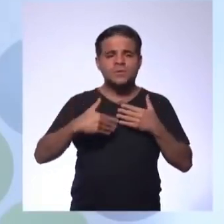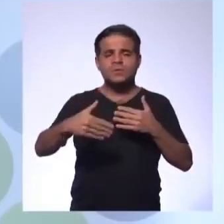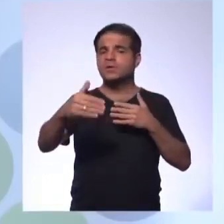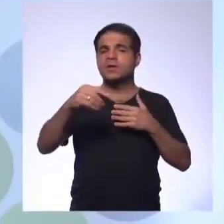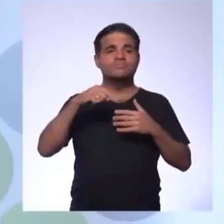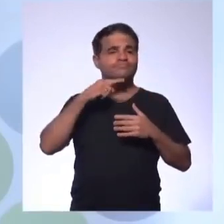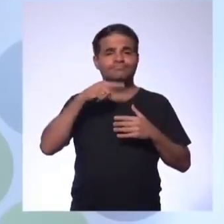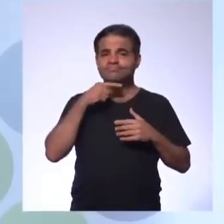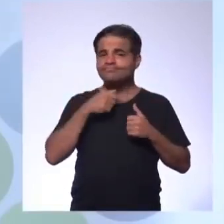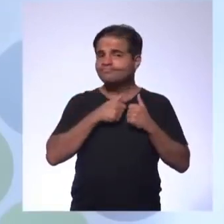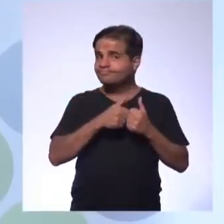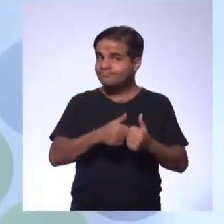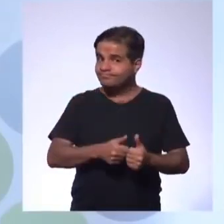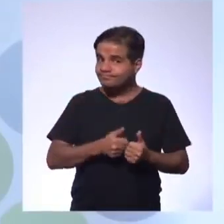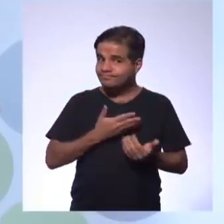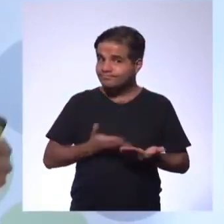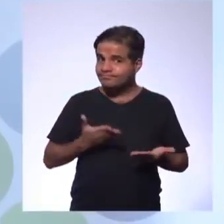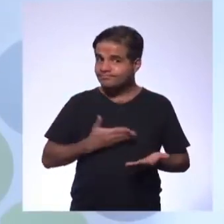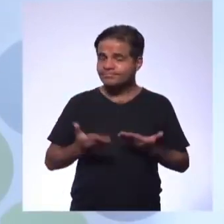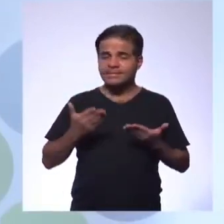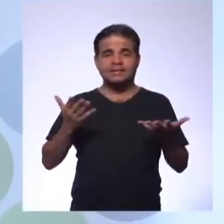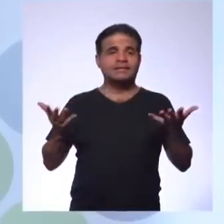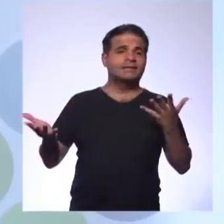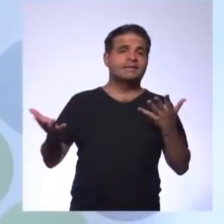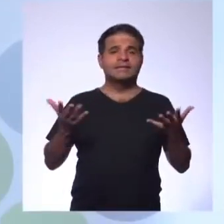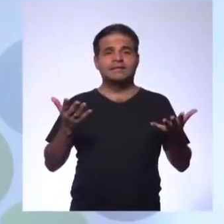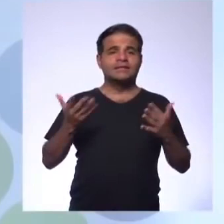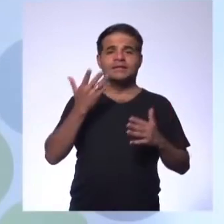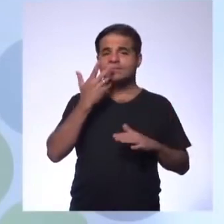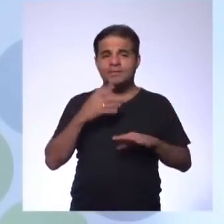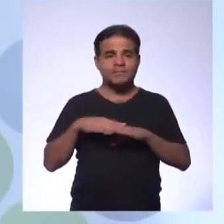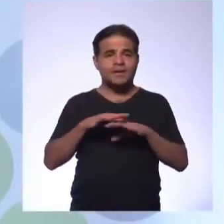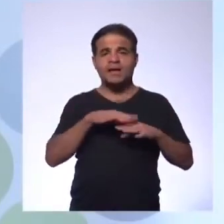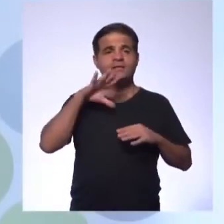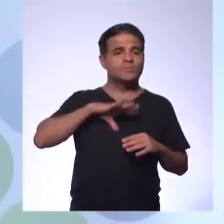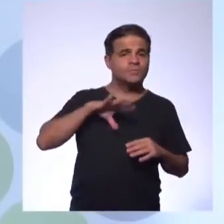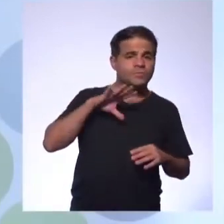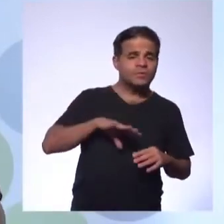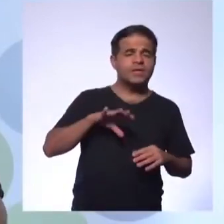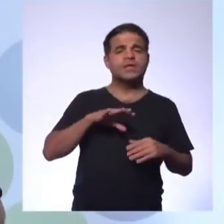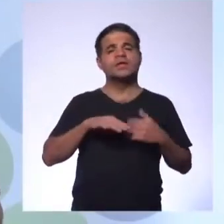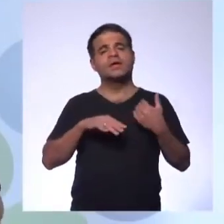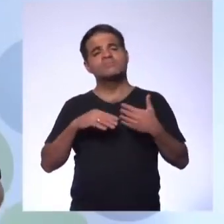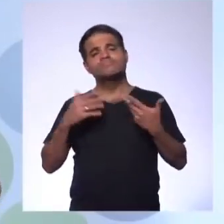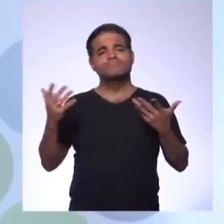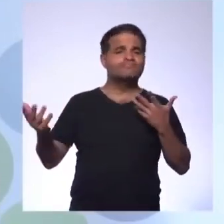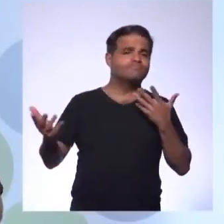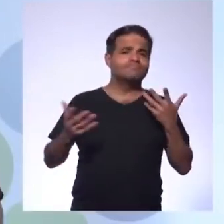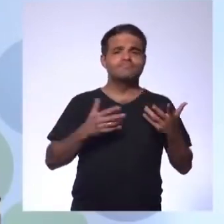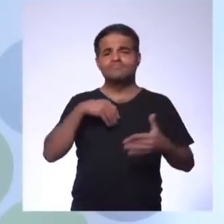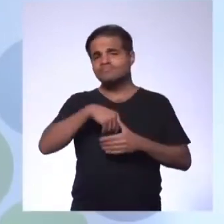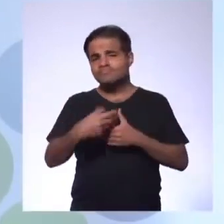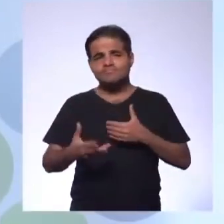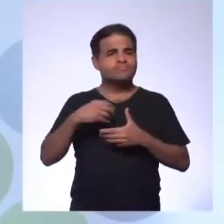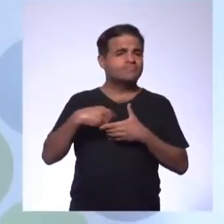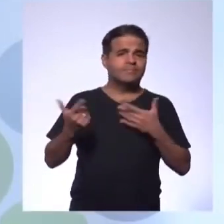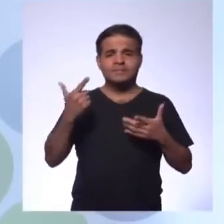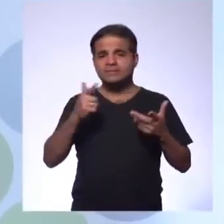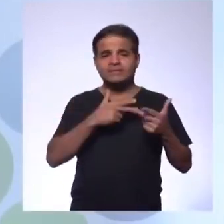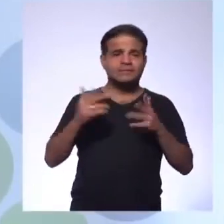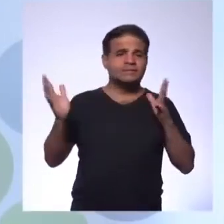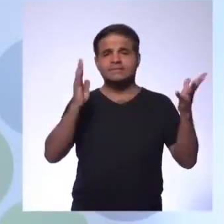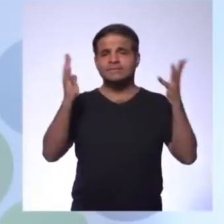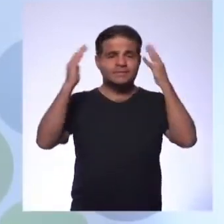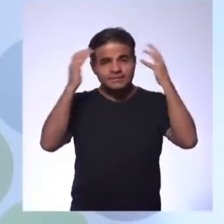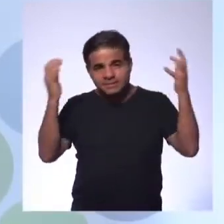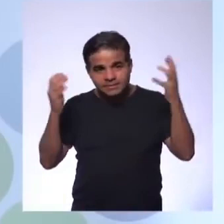conseguiu acompanhar, aí perdeu o fio da meada na aula de matemática, na aula de português, enfia outro conteúdo, coloca outra coisa. Meu